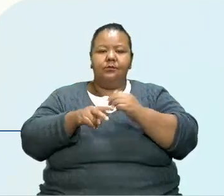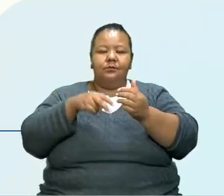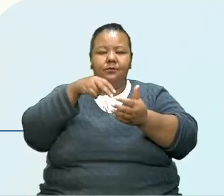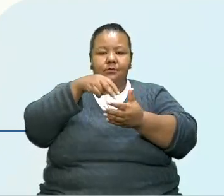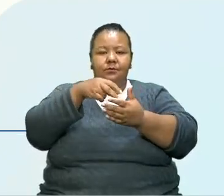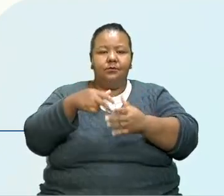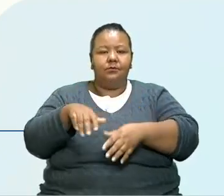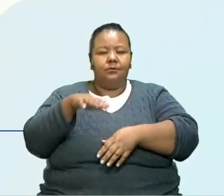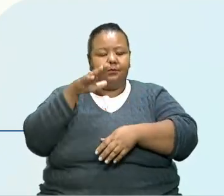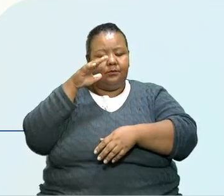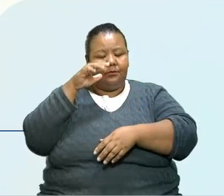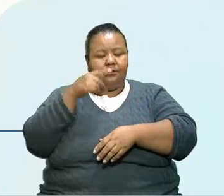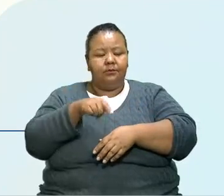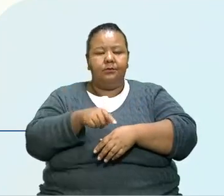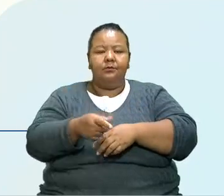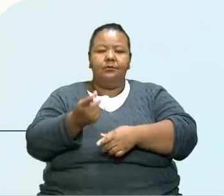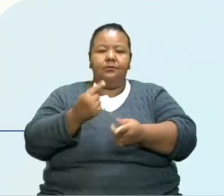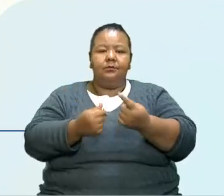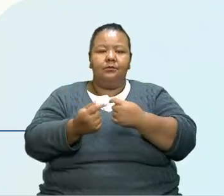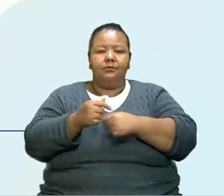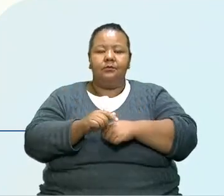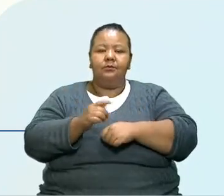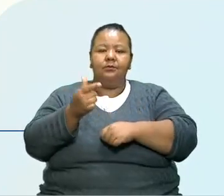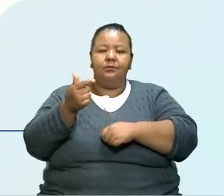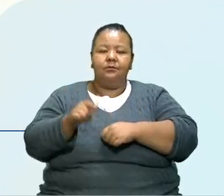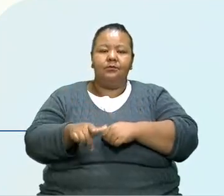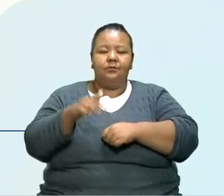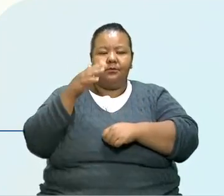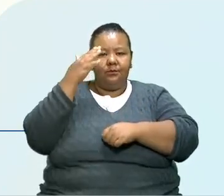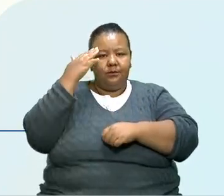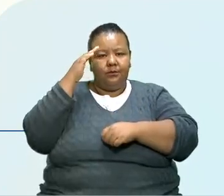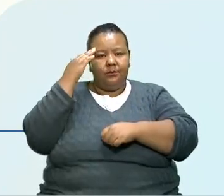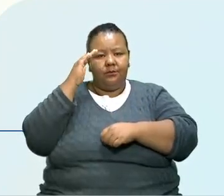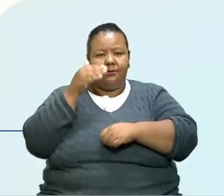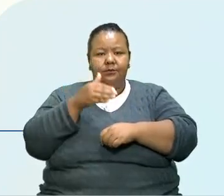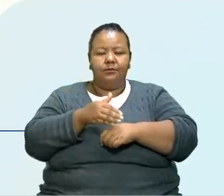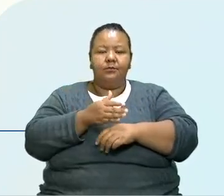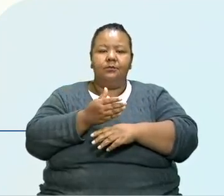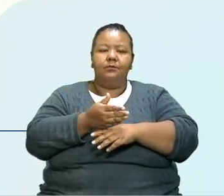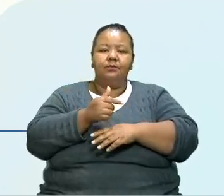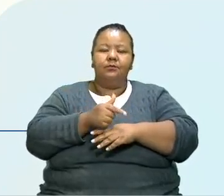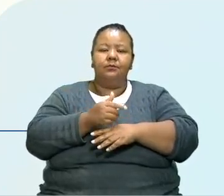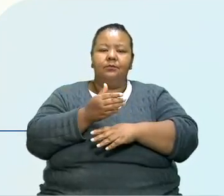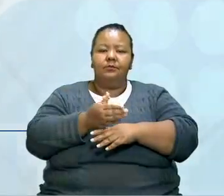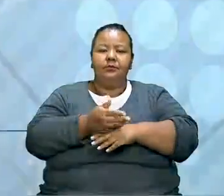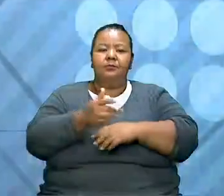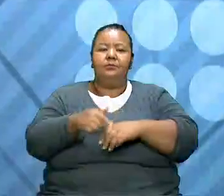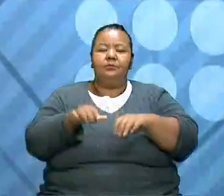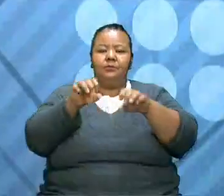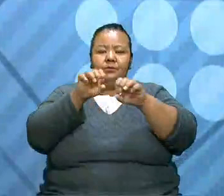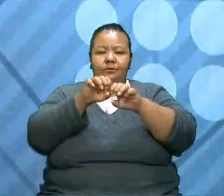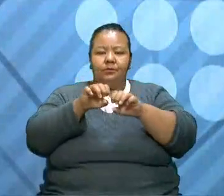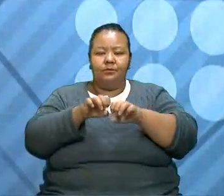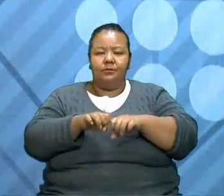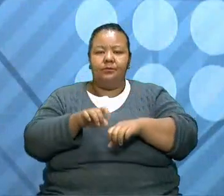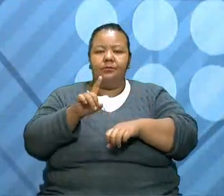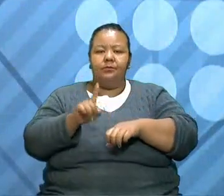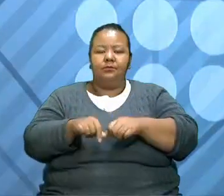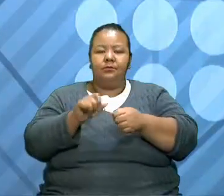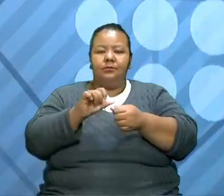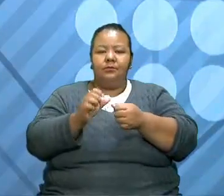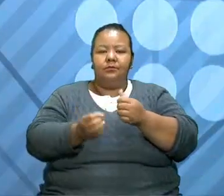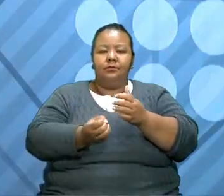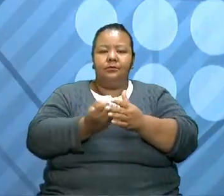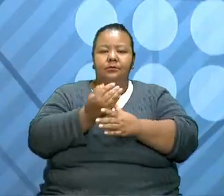na administração. Então, eu consigo entender a partir dessa estrutura que está sendo